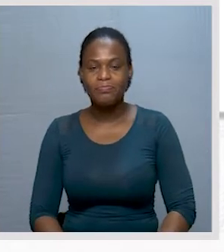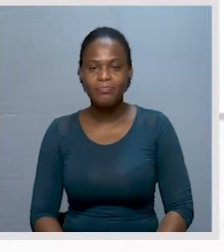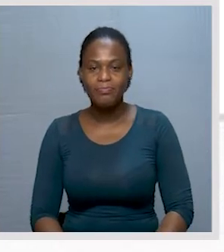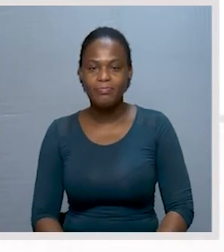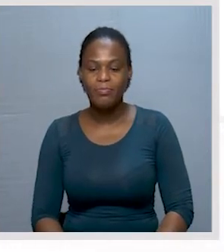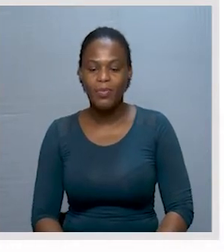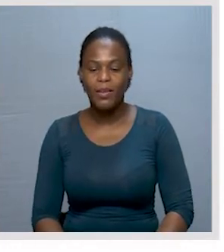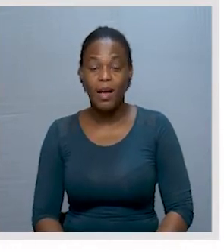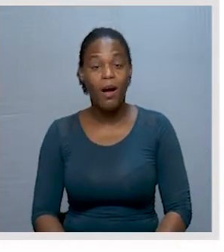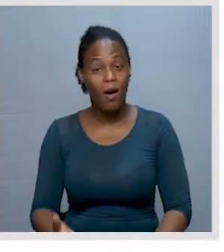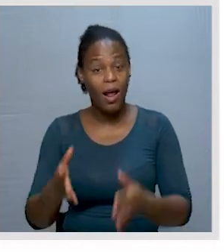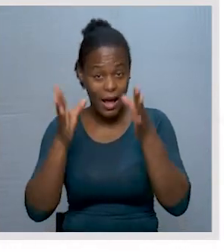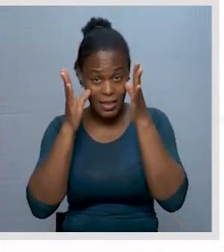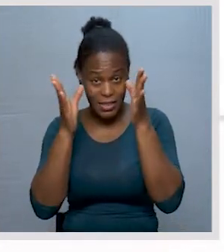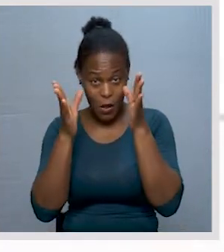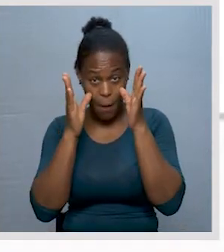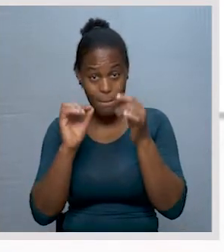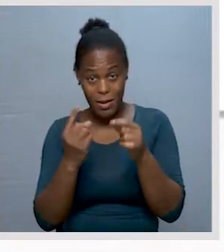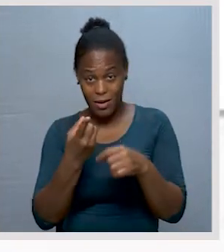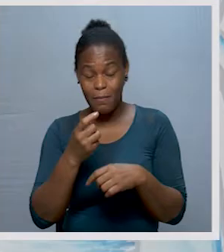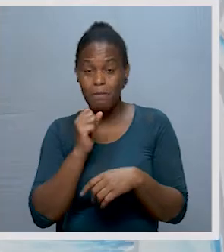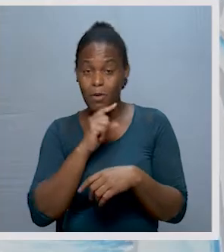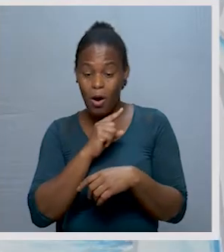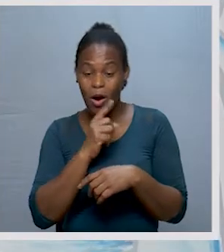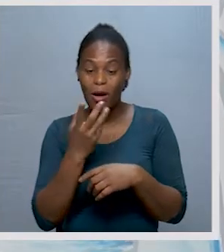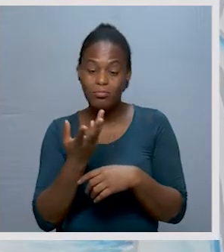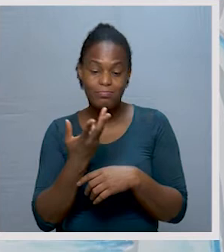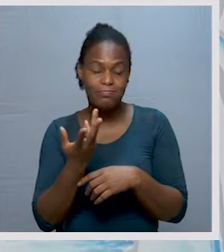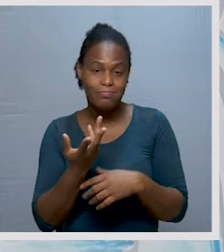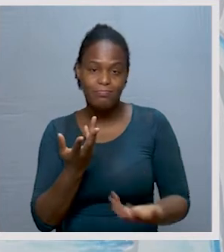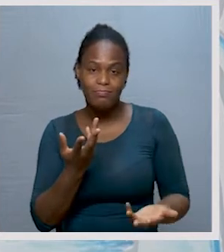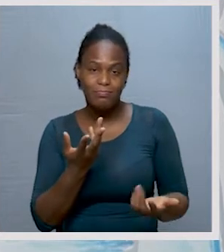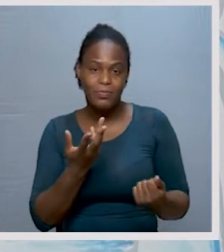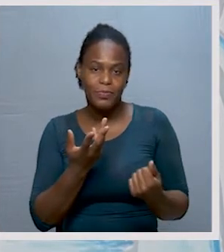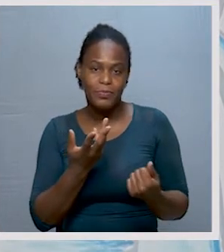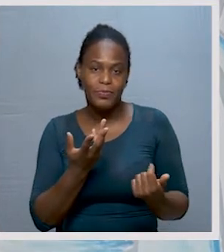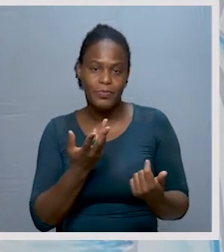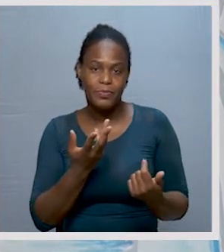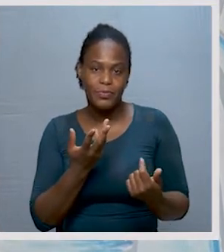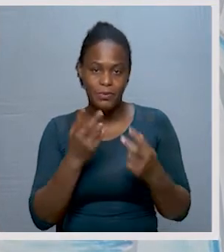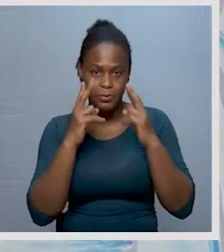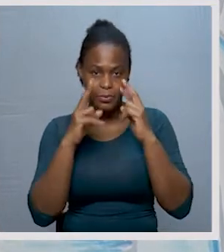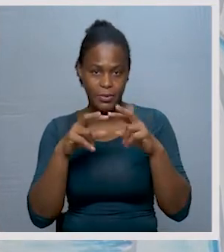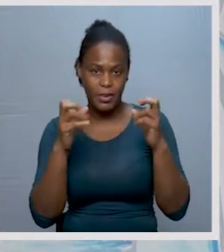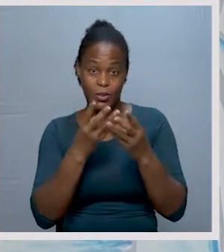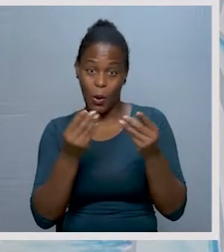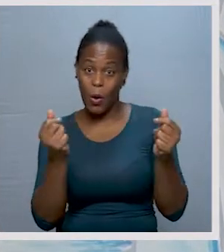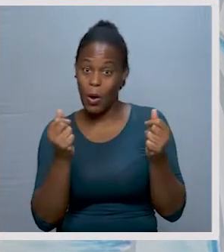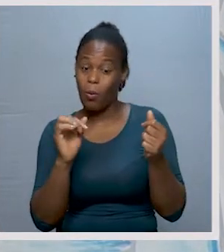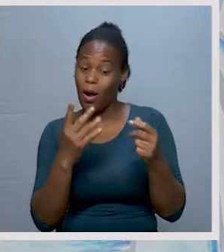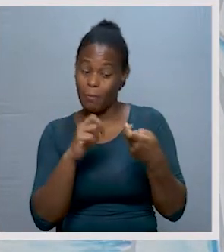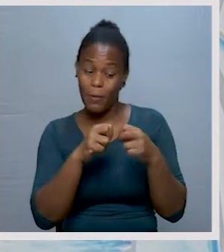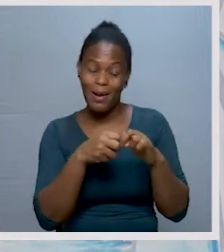E prestem atenção para podermos encontrar uma solução. Quando temos um